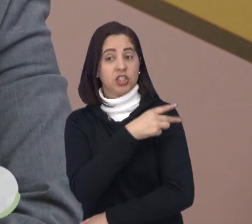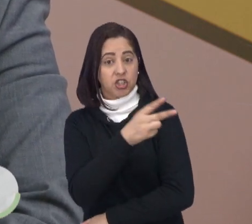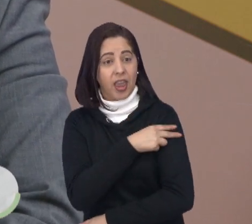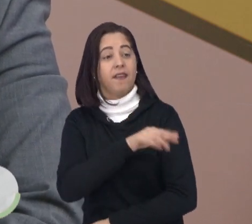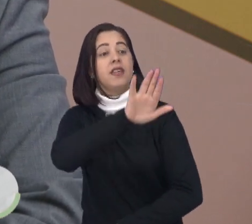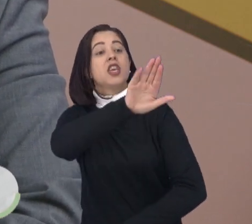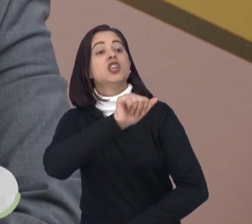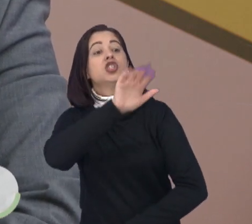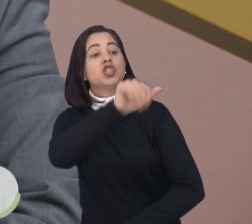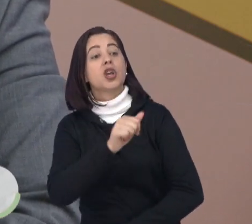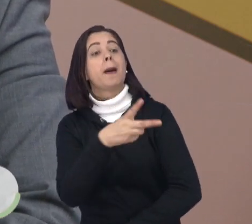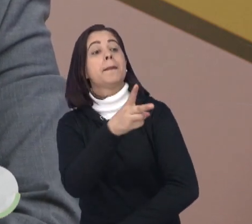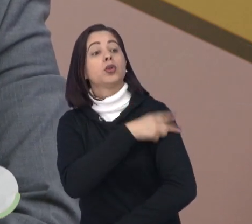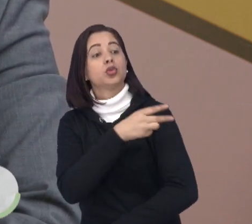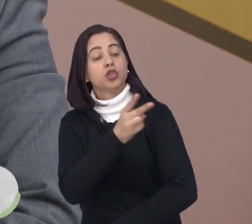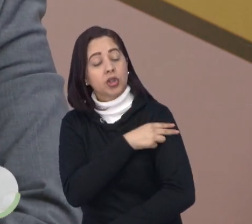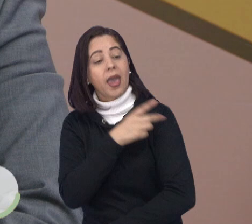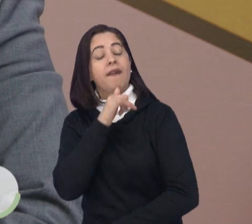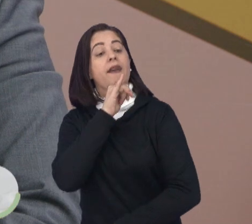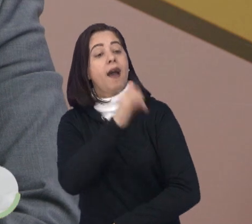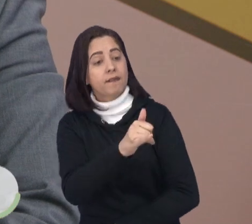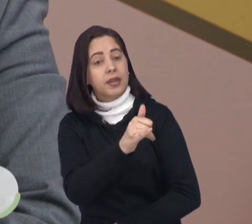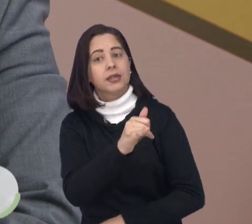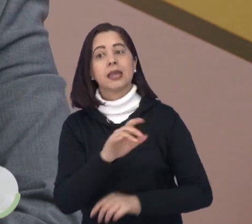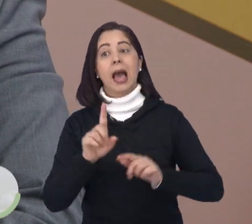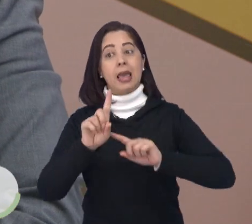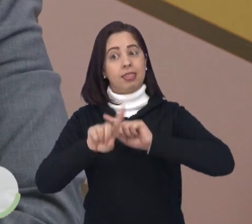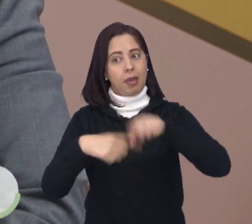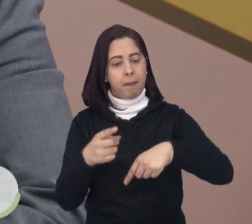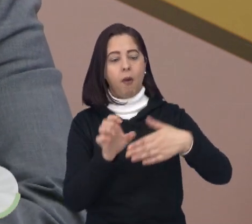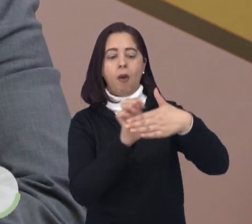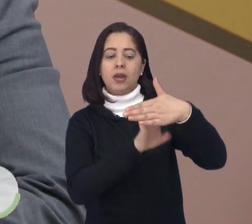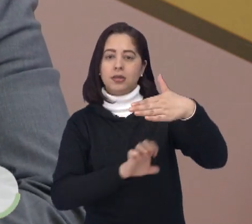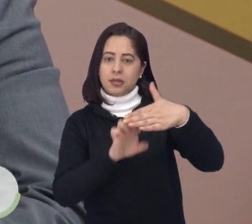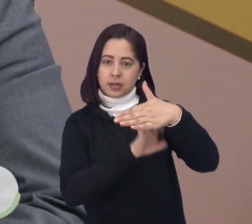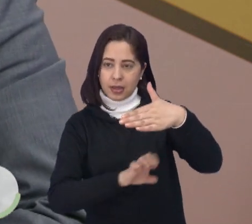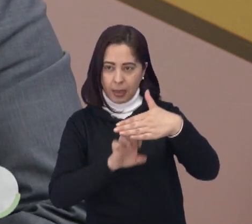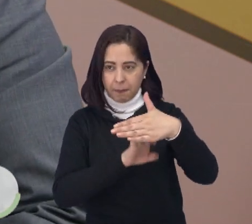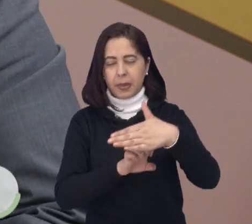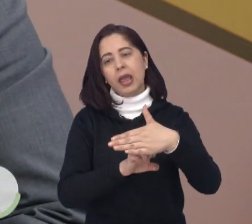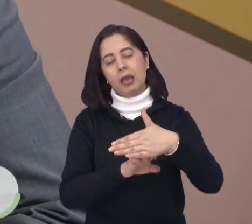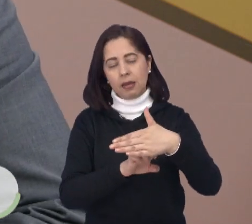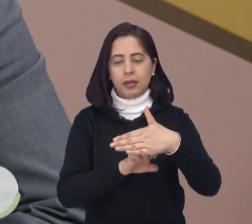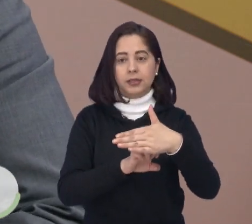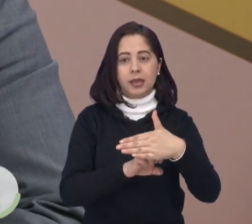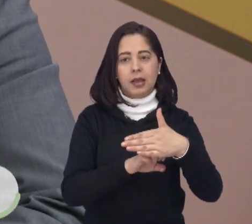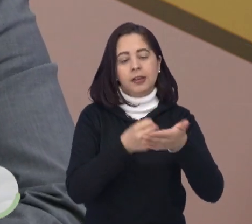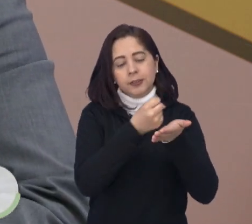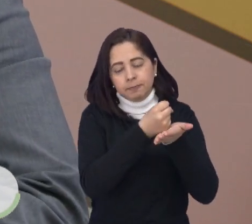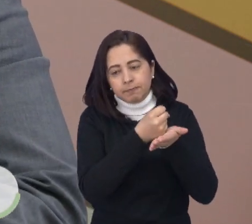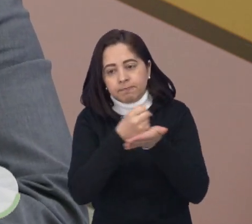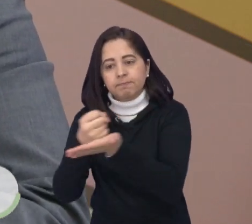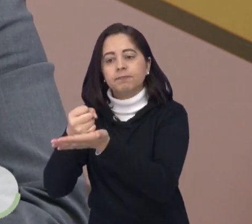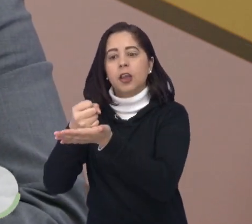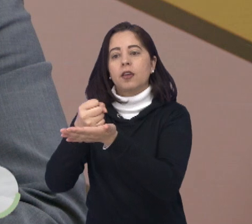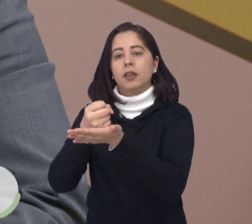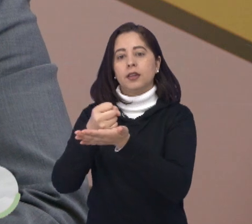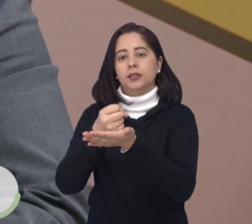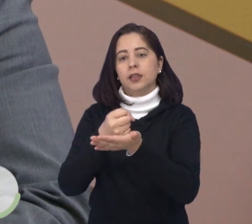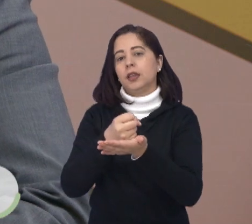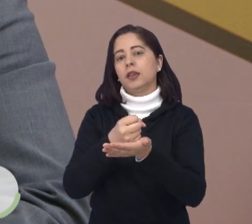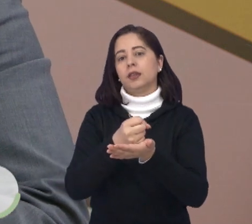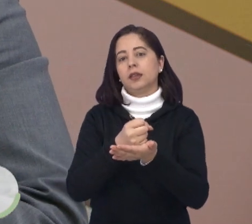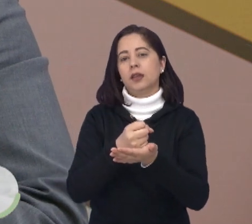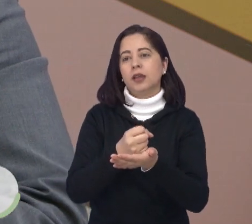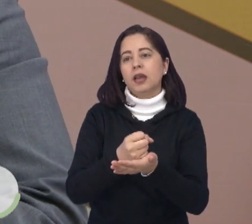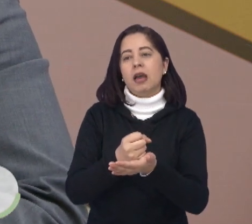chamar a supervisão, né? E aí cada empresa executa de uma forma esse socorro. Tem empresas que vão colocar, se